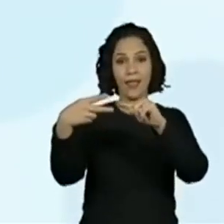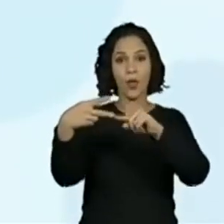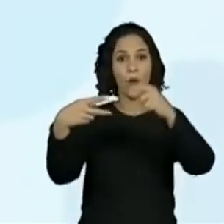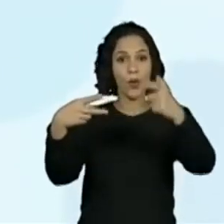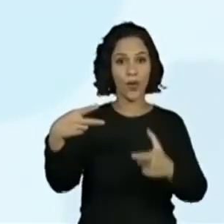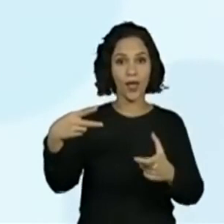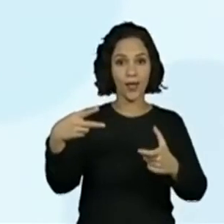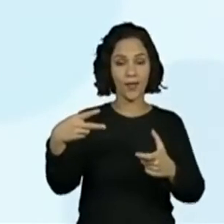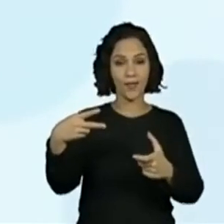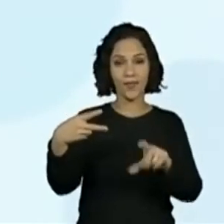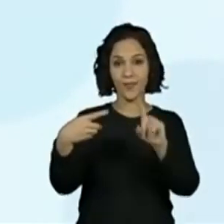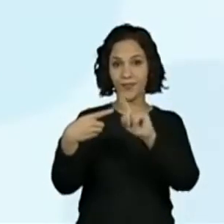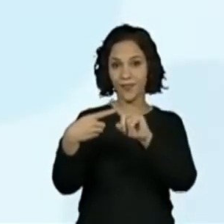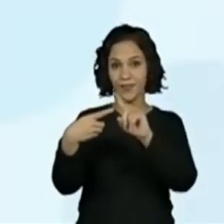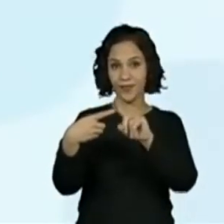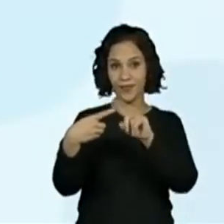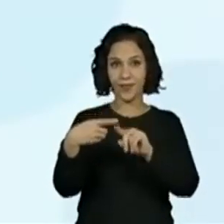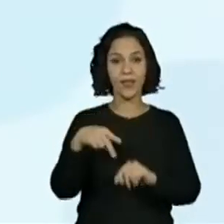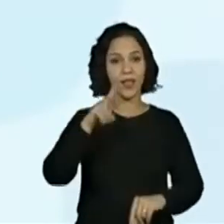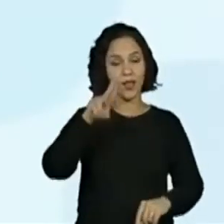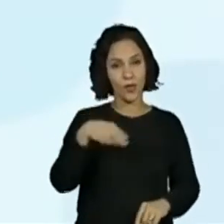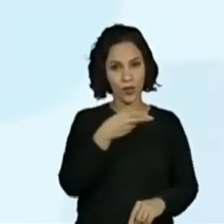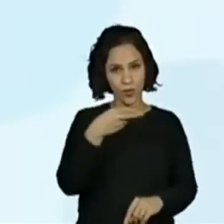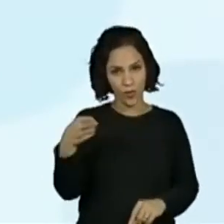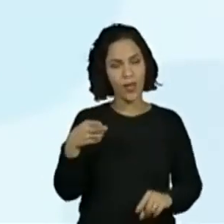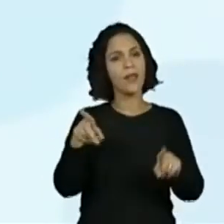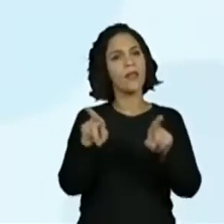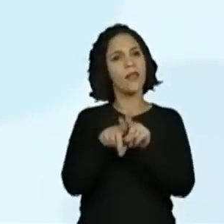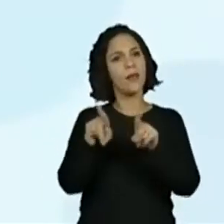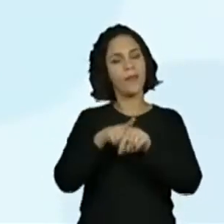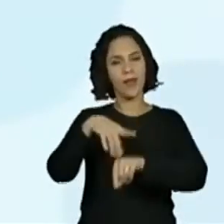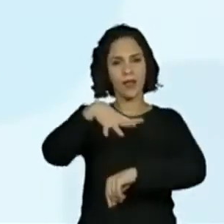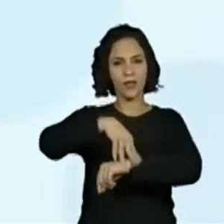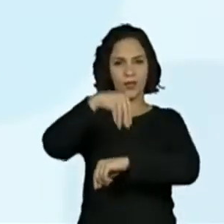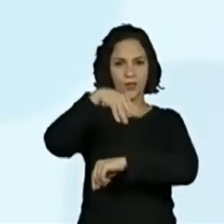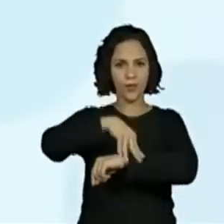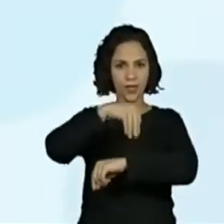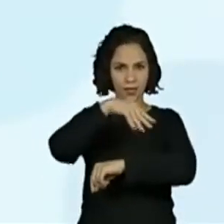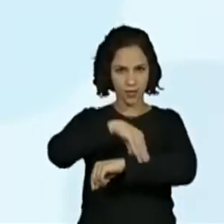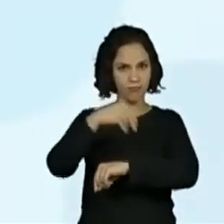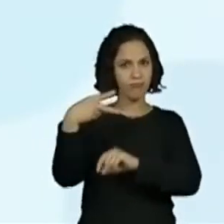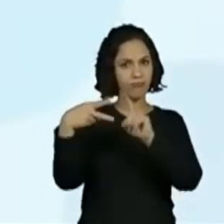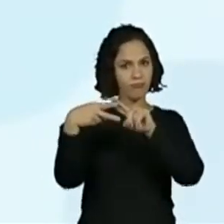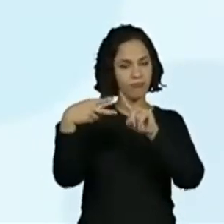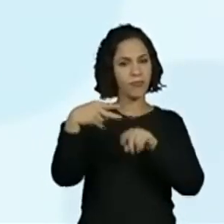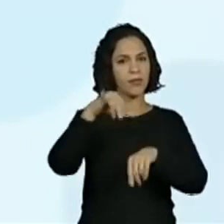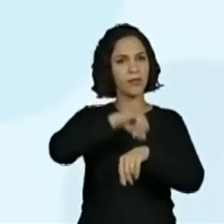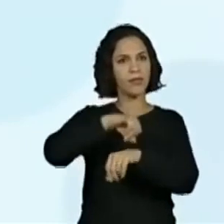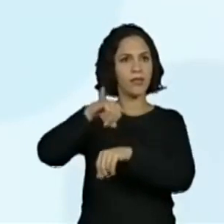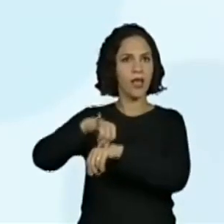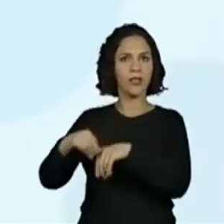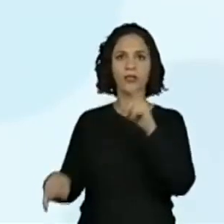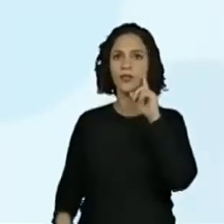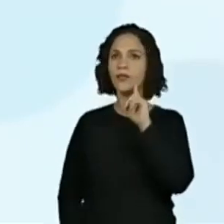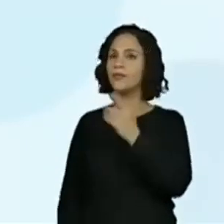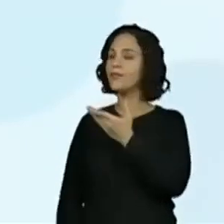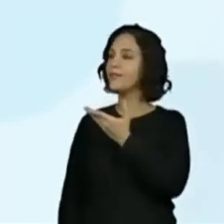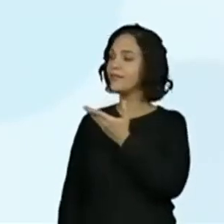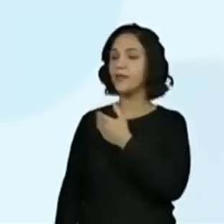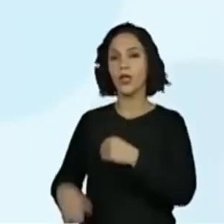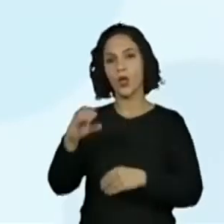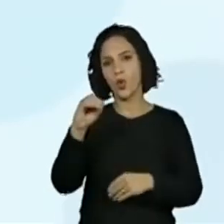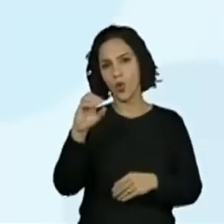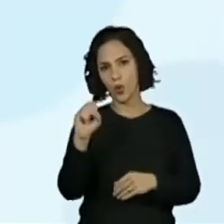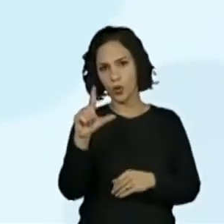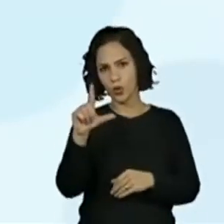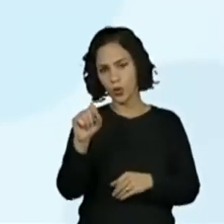não? Vão ser realizados tanto em Oslo como em Estocolmo. Isso. O evento vai ser nesses locais. Exatamente. Serão nesses